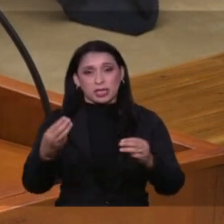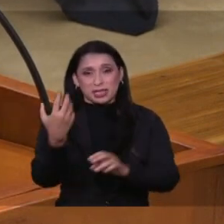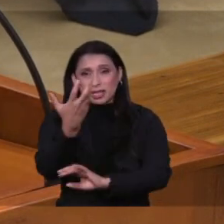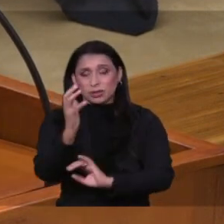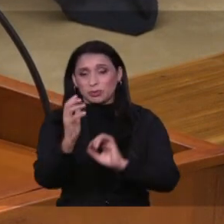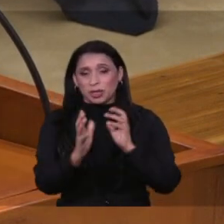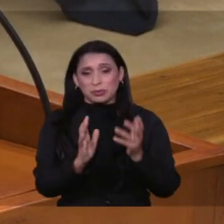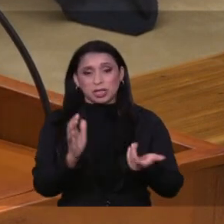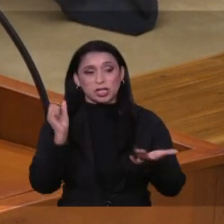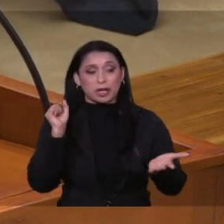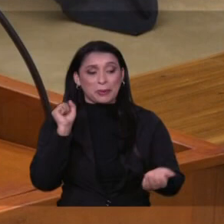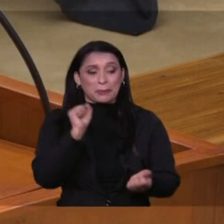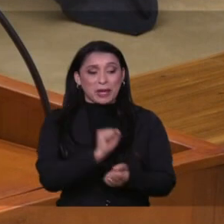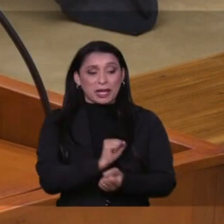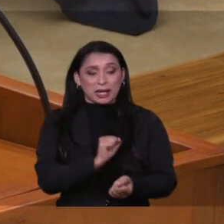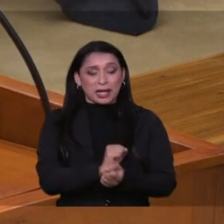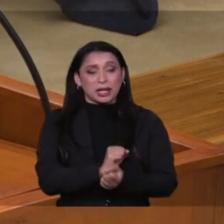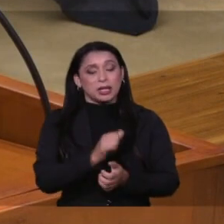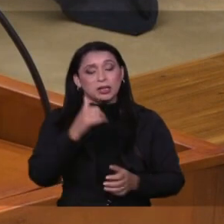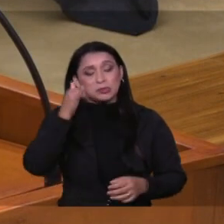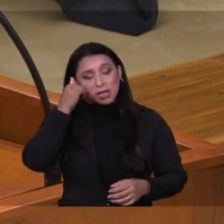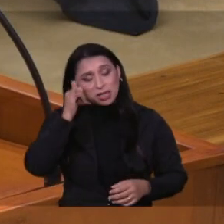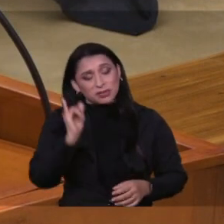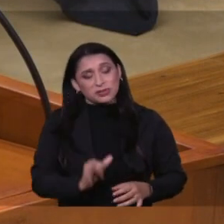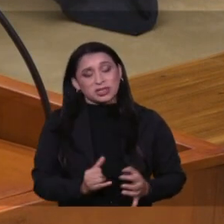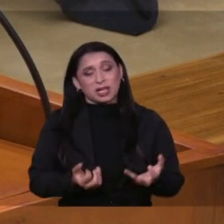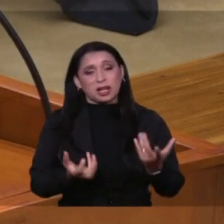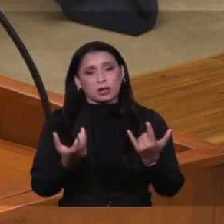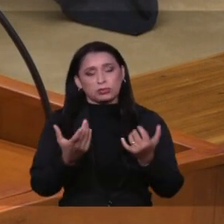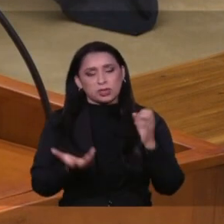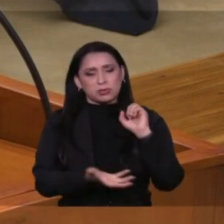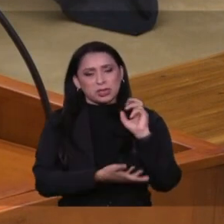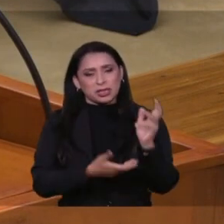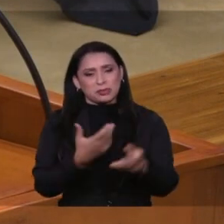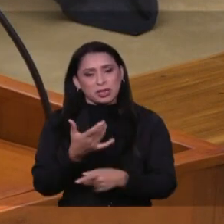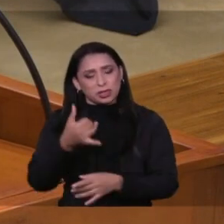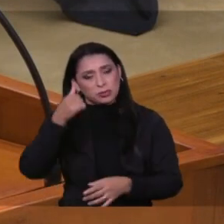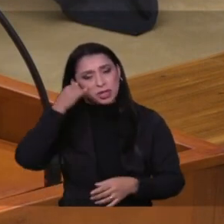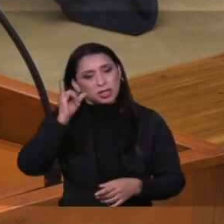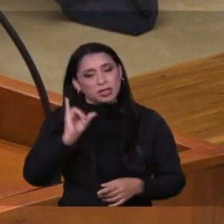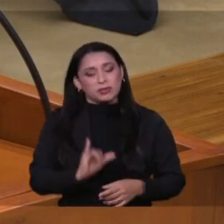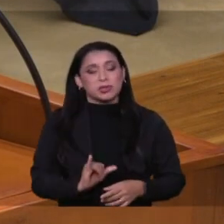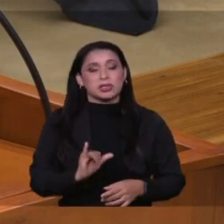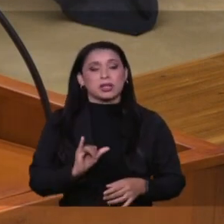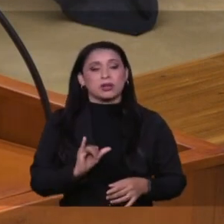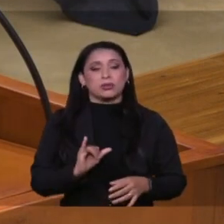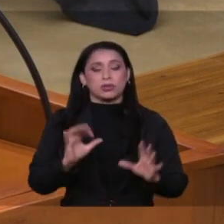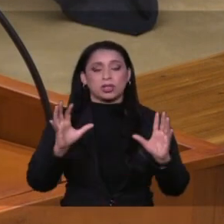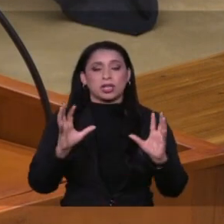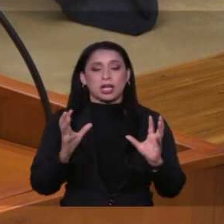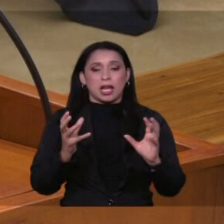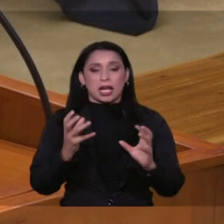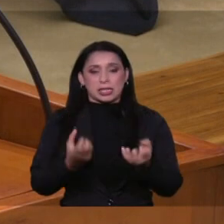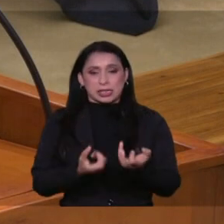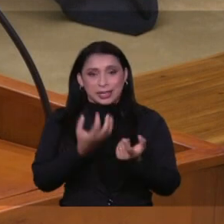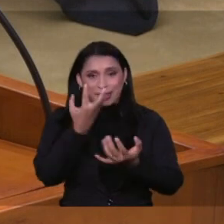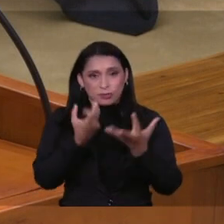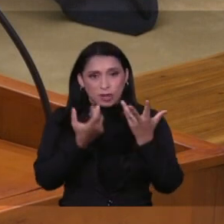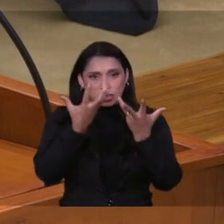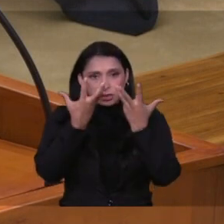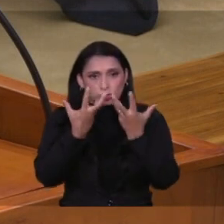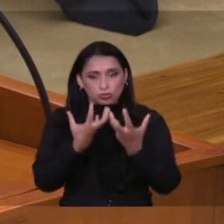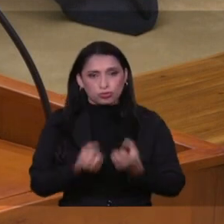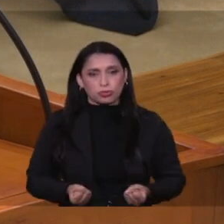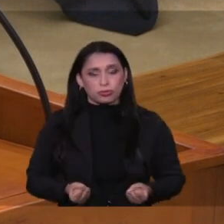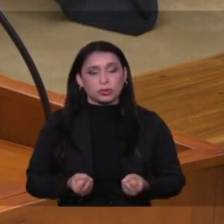parasse projetos de combate ao desmatamento, Supremo e de julga prevenção processos que e tratam também combate de medidas às de queimadas, combate ao desmatamento na floresta conforme amazônica. Foi